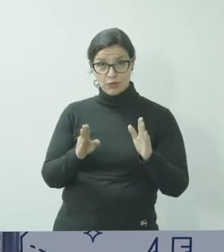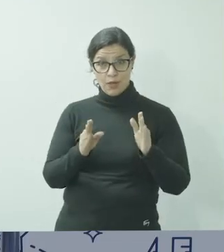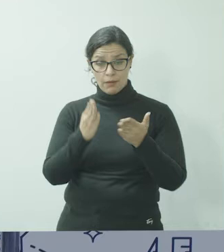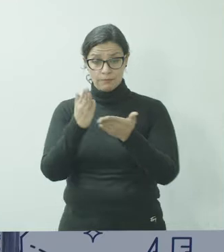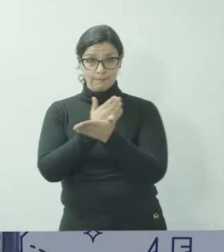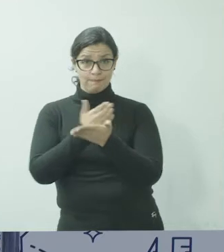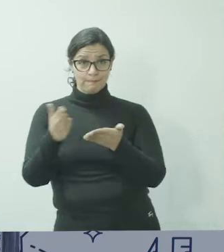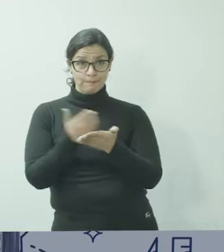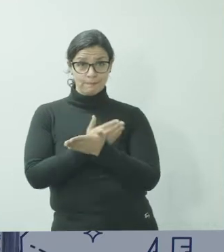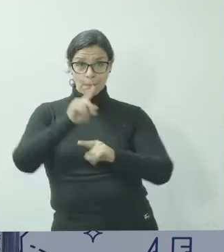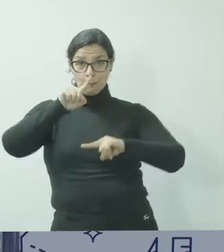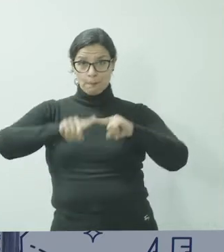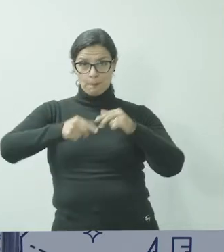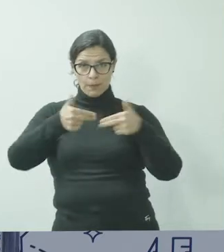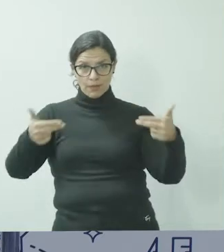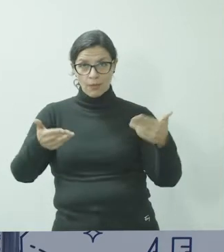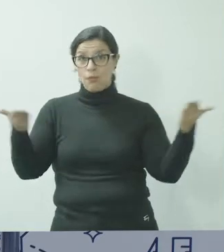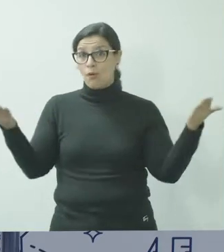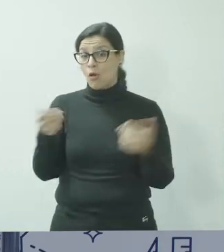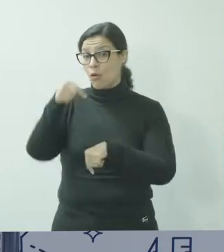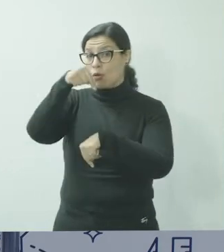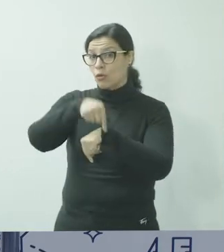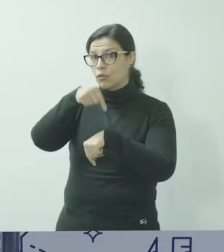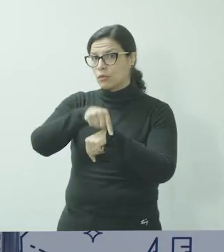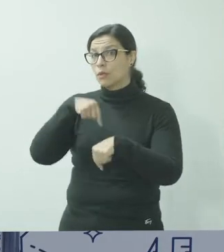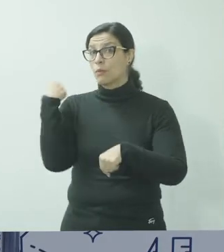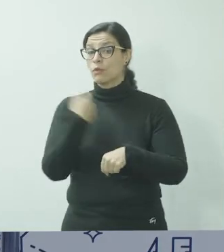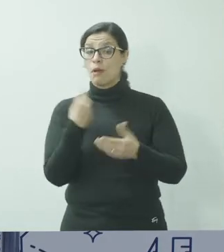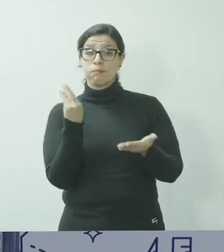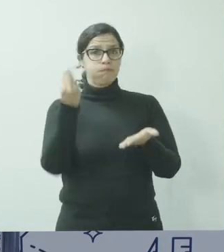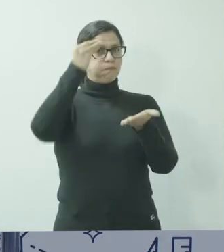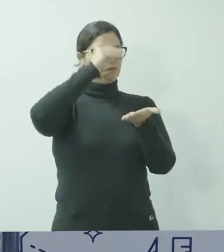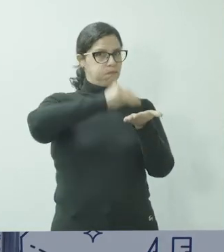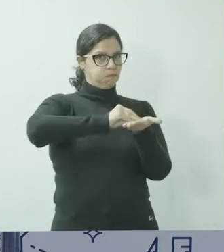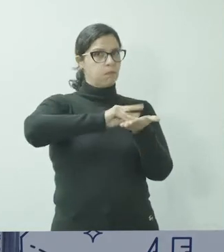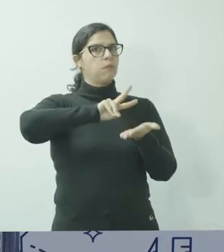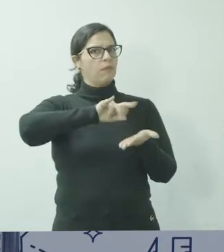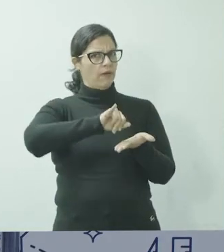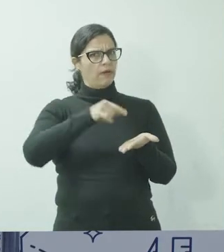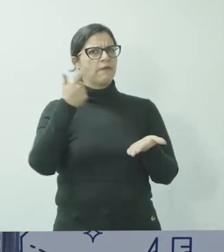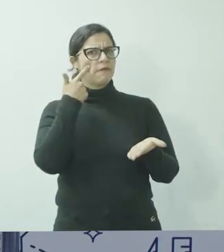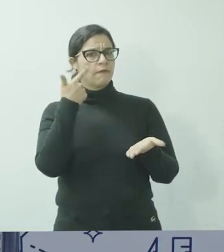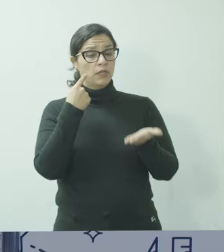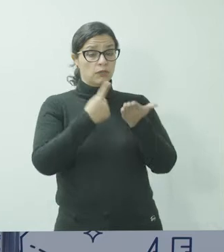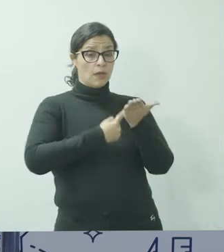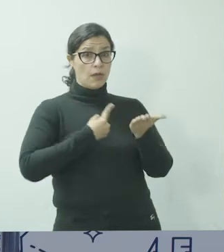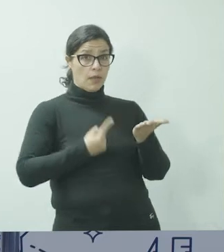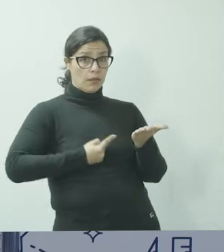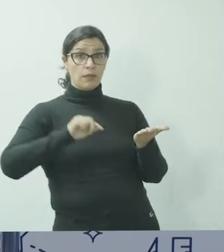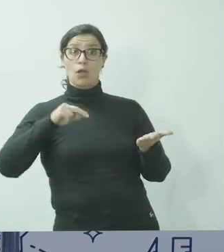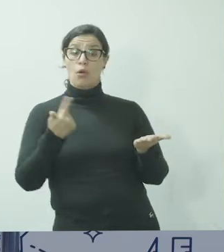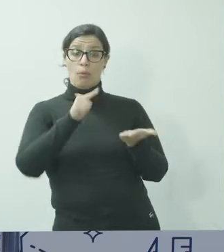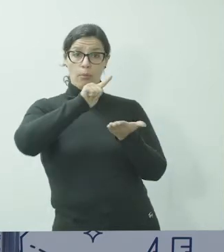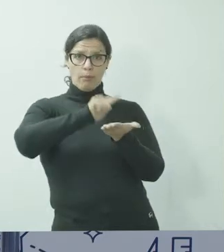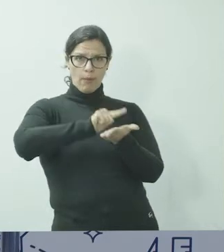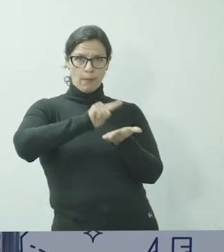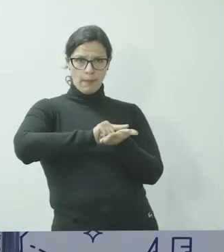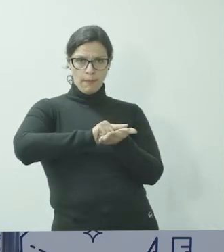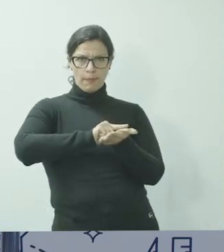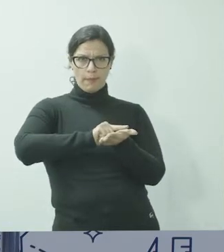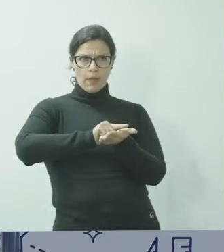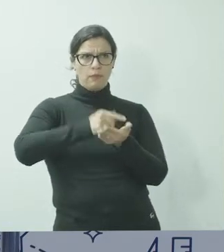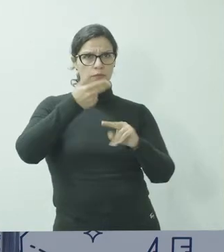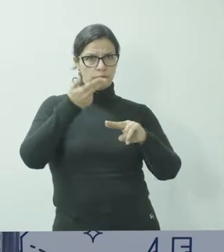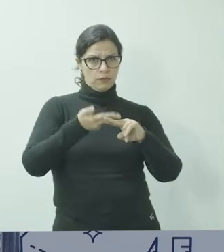já separou os materiais agora é o momento do nosso registro então no seu caderno ou na